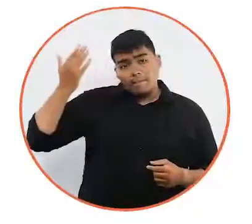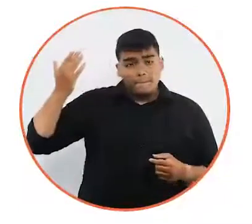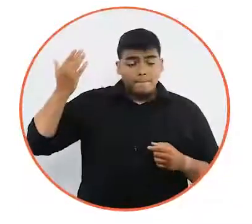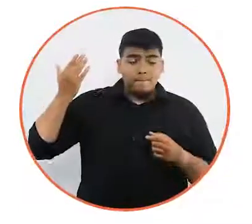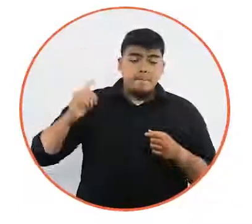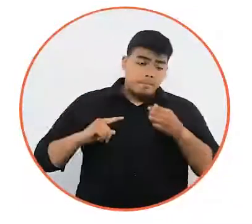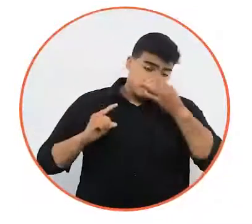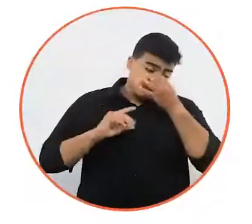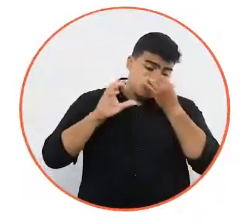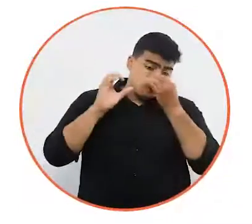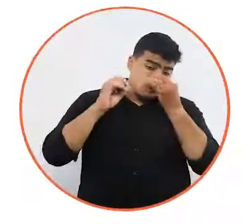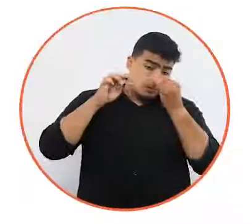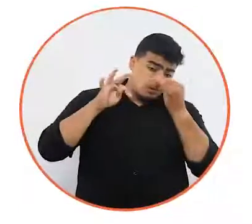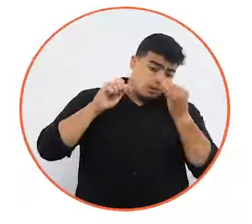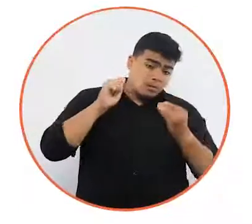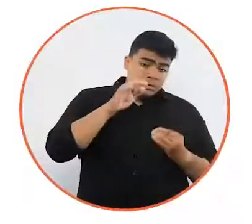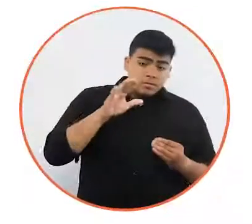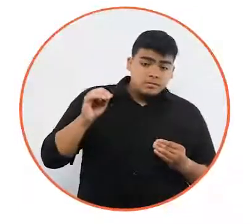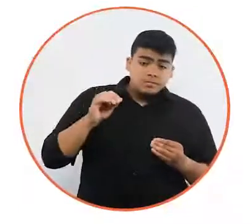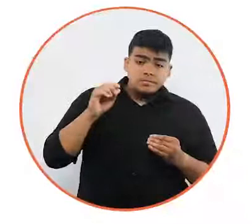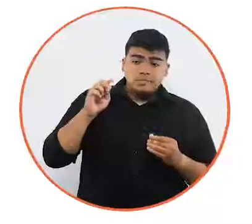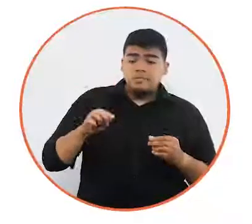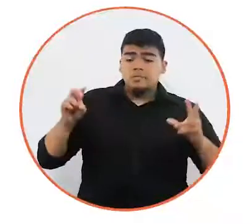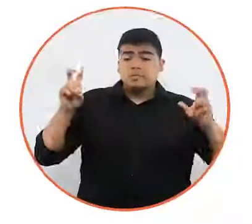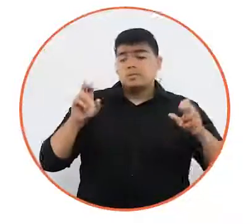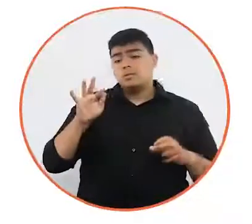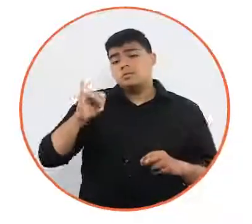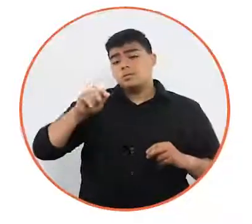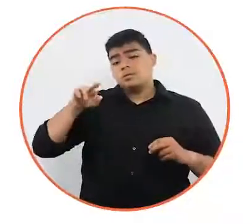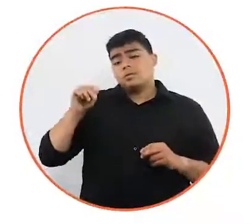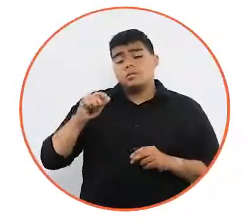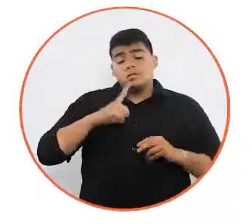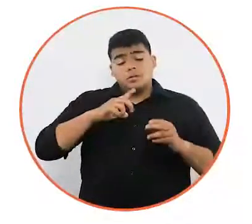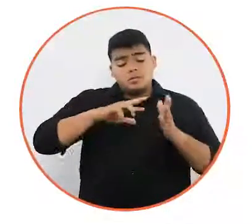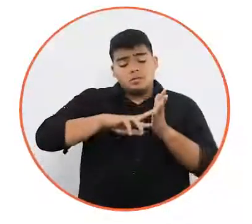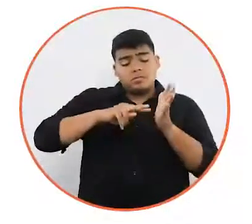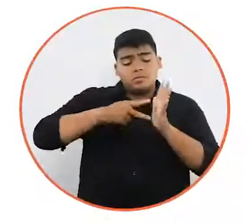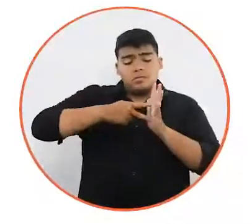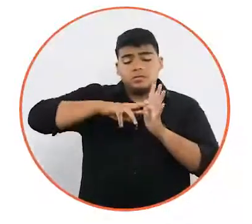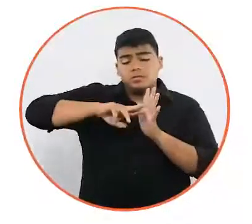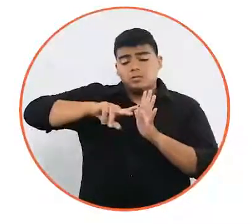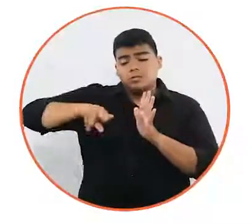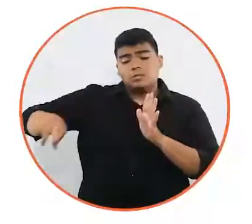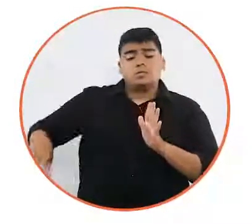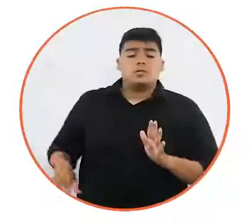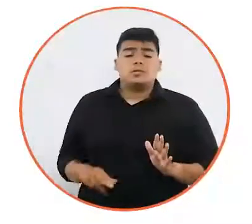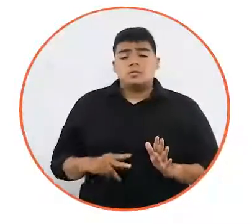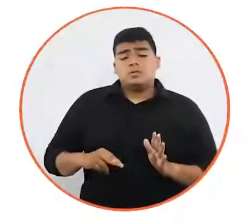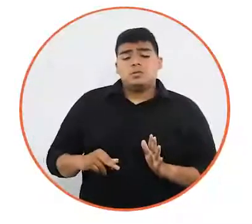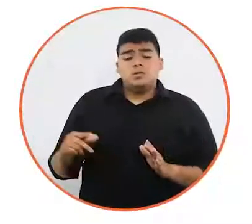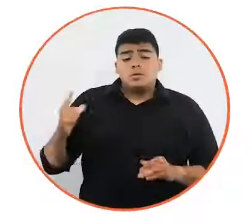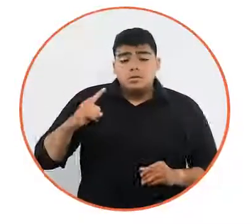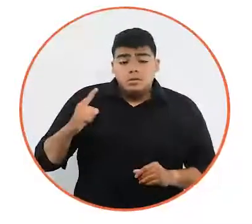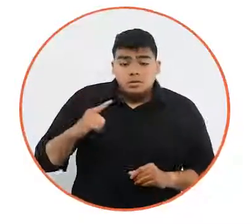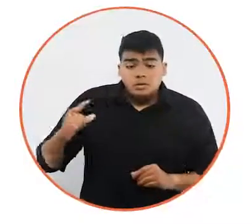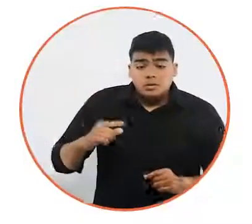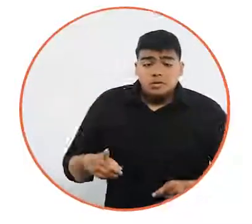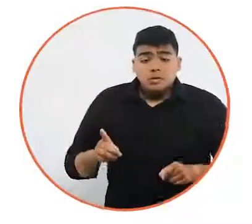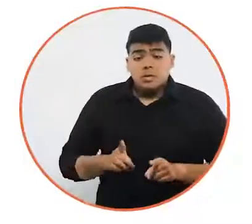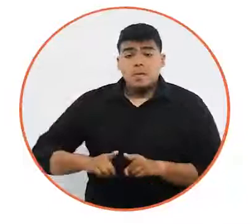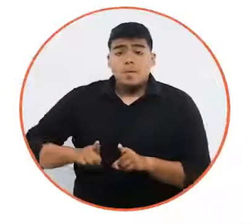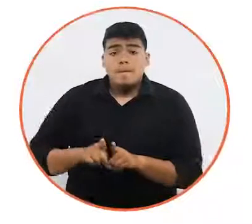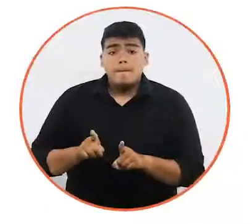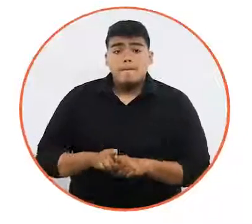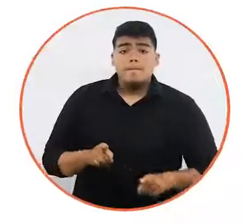A conotação, que é o sentido figurado, a multissignificação, olha aí esse termo, né? Vários significados, e